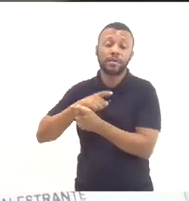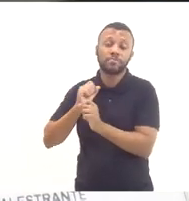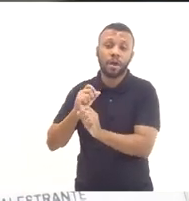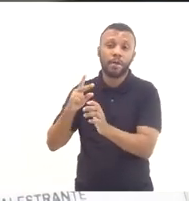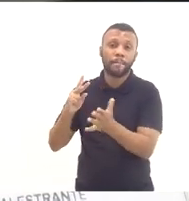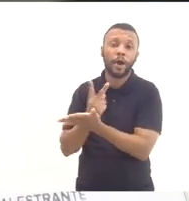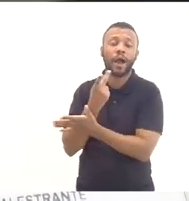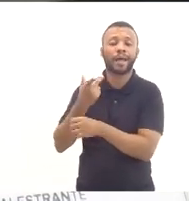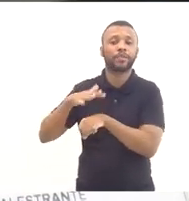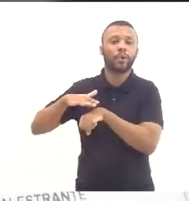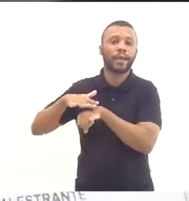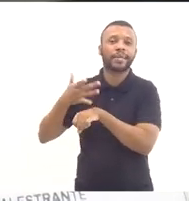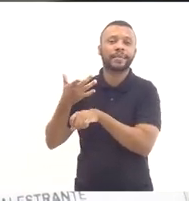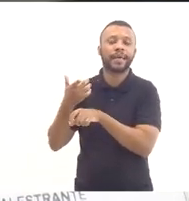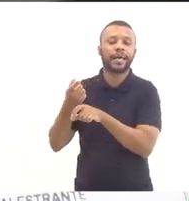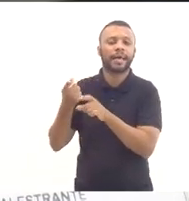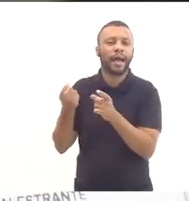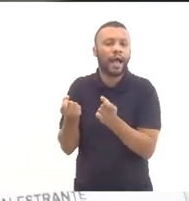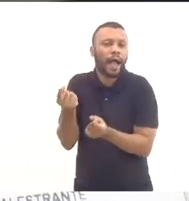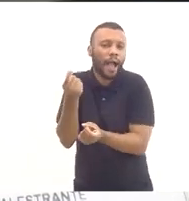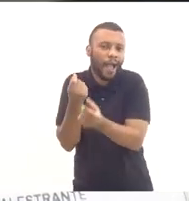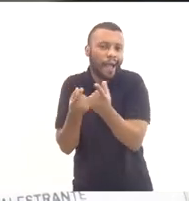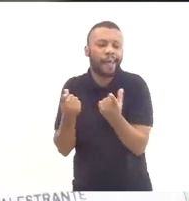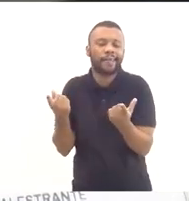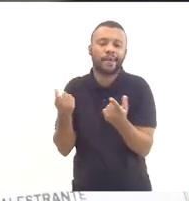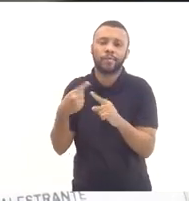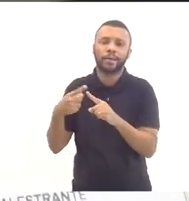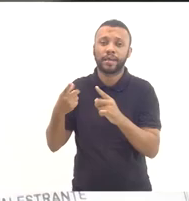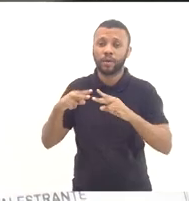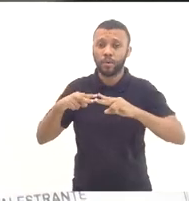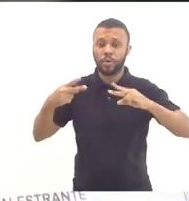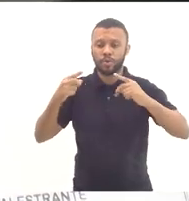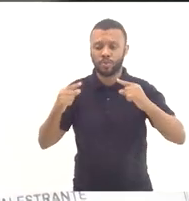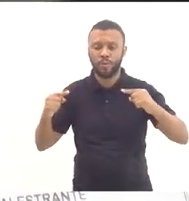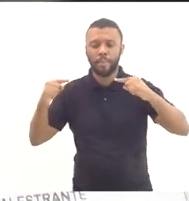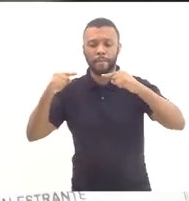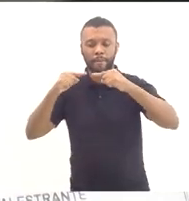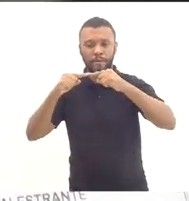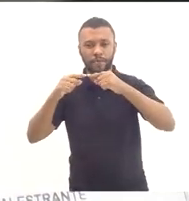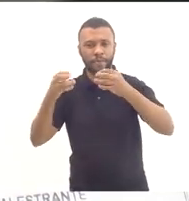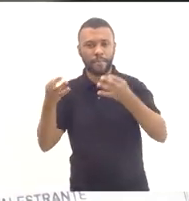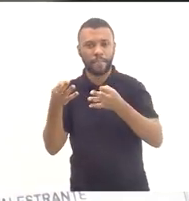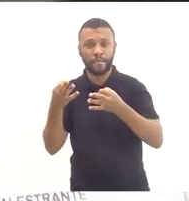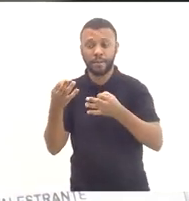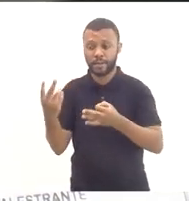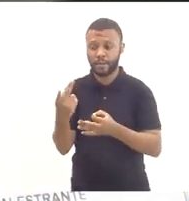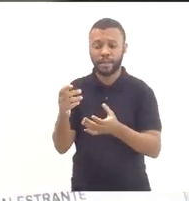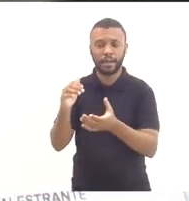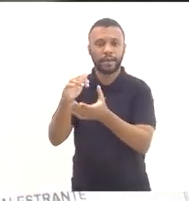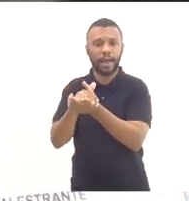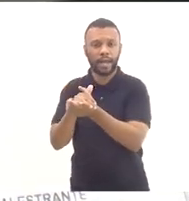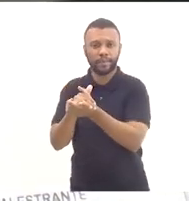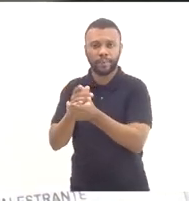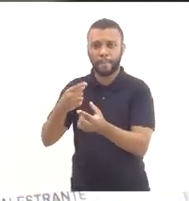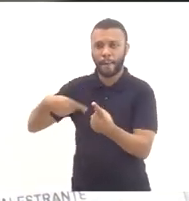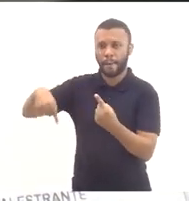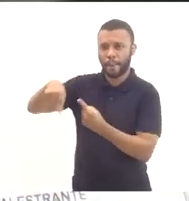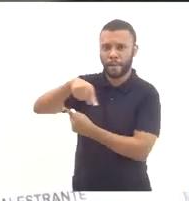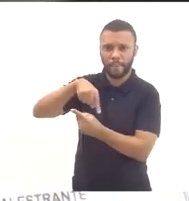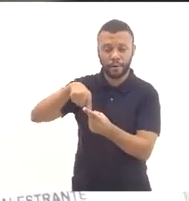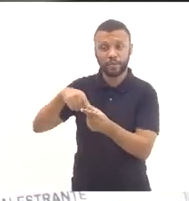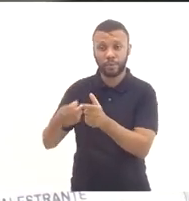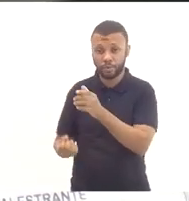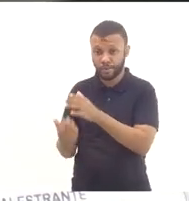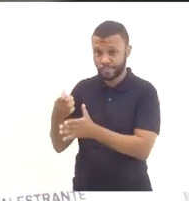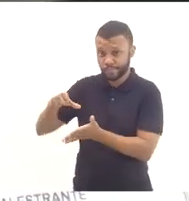essa doença do meu filho lá é muito comum porque eles têm que são geneticamente compatíveis e eles casam entre sintam a clínica funciona essa região por isso